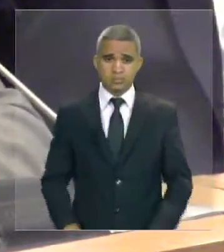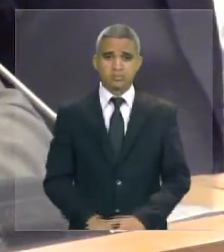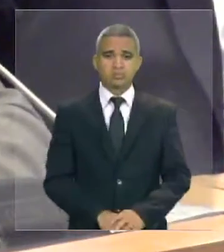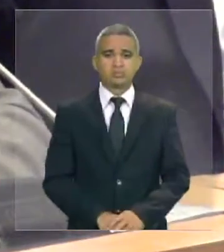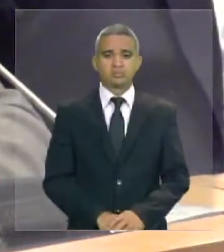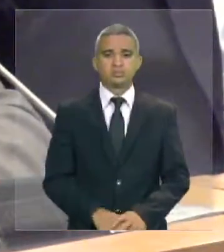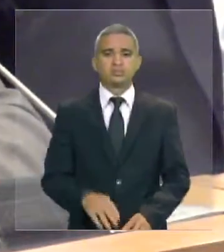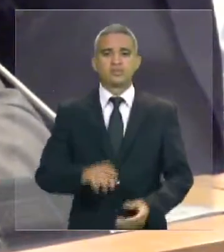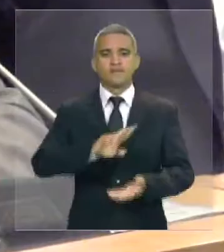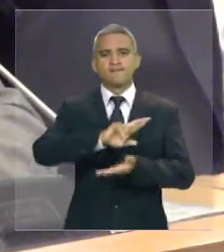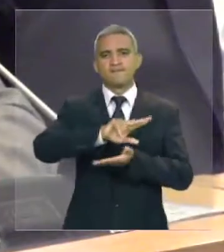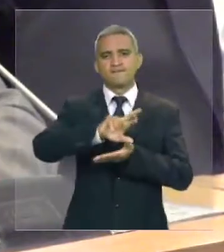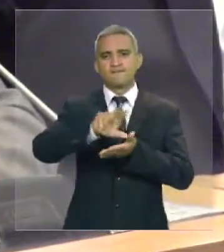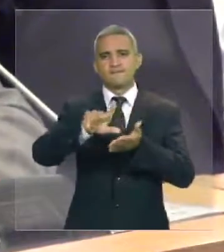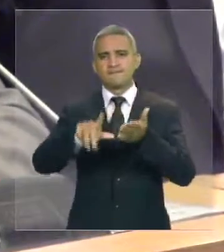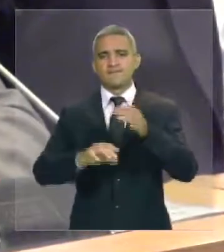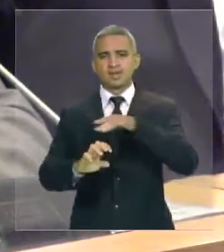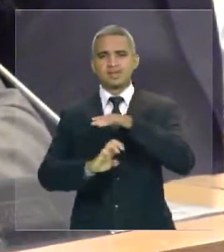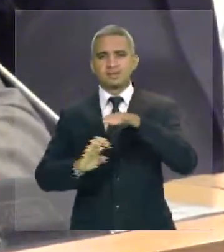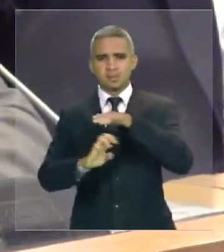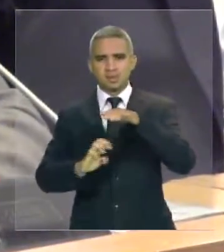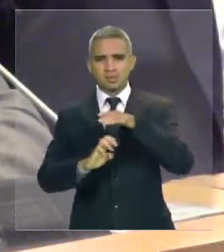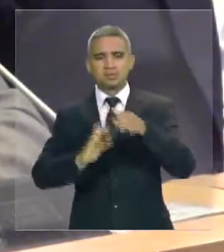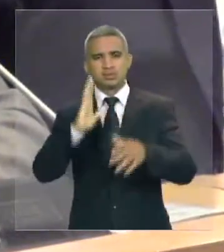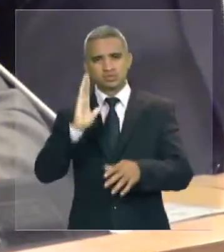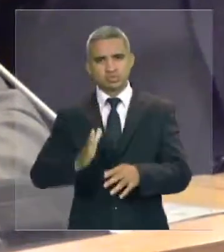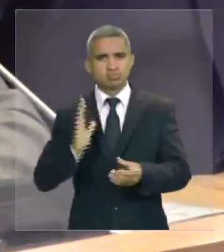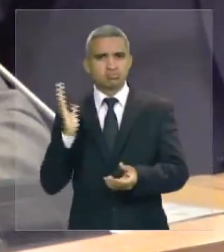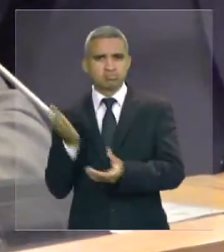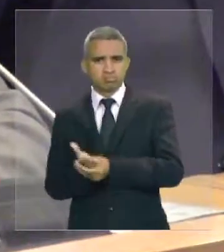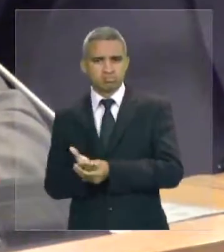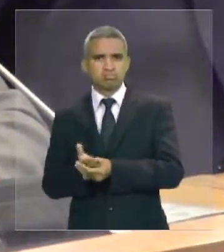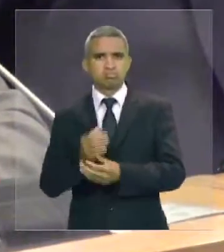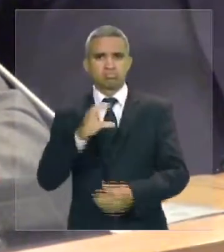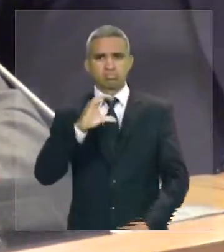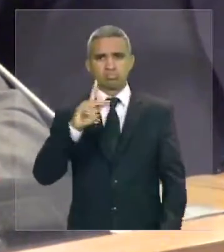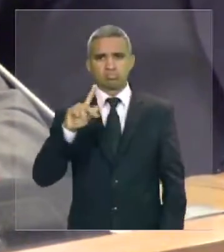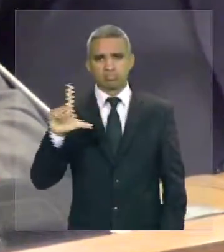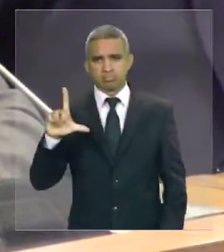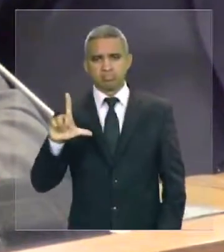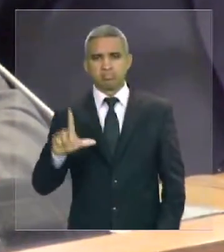empresas entraram com várias impugnações na CPL.